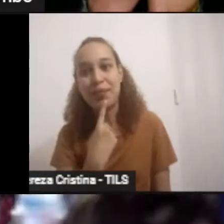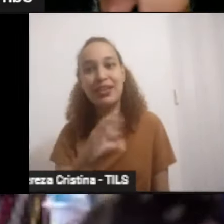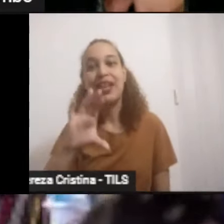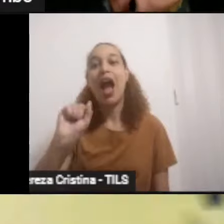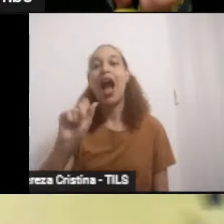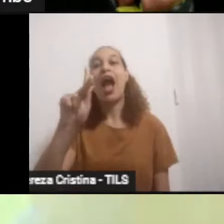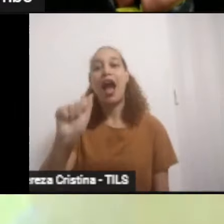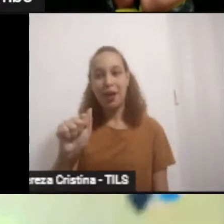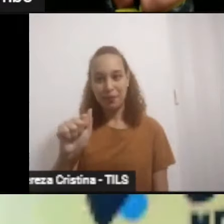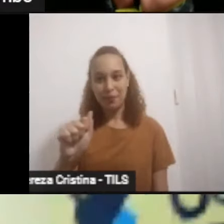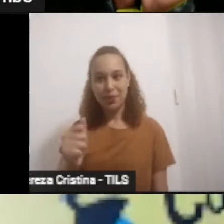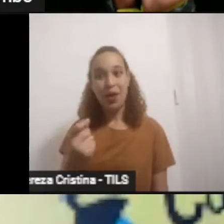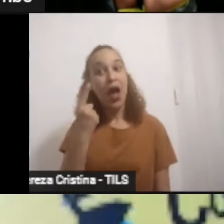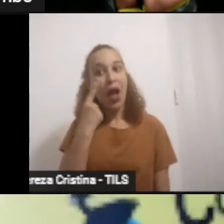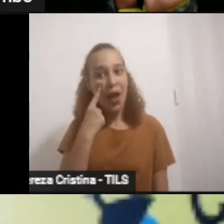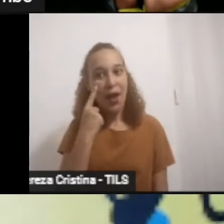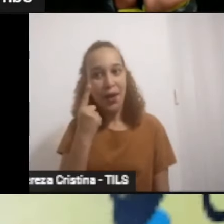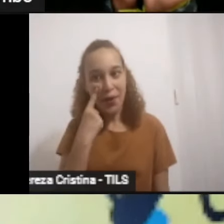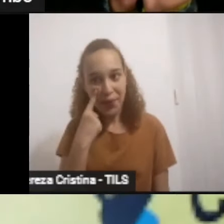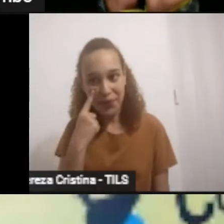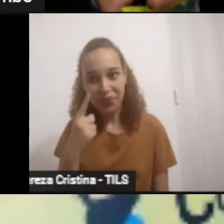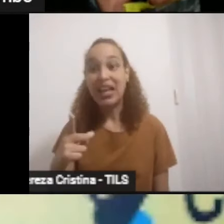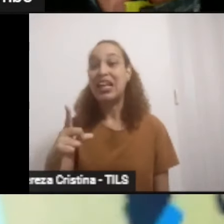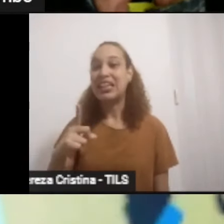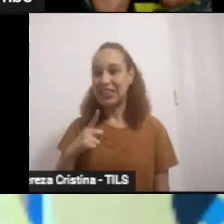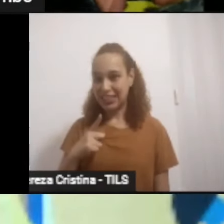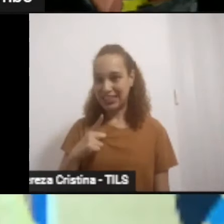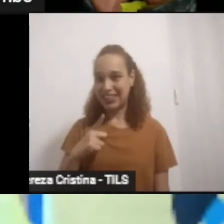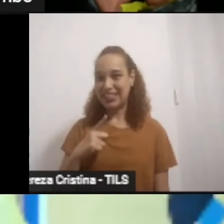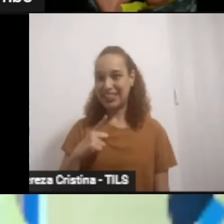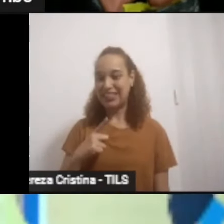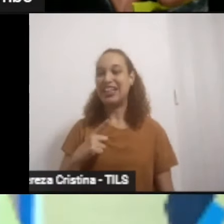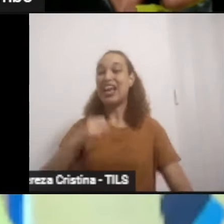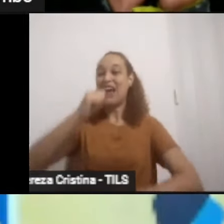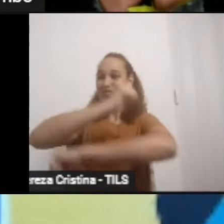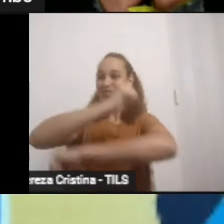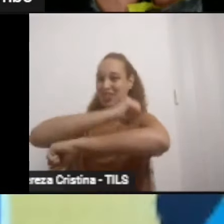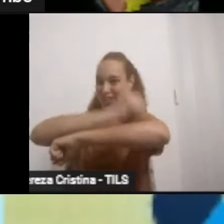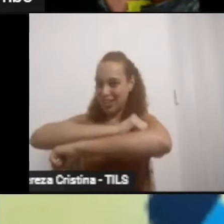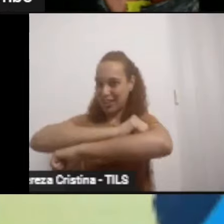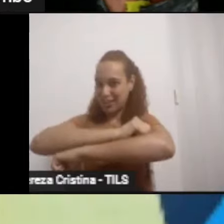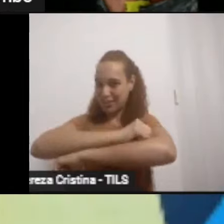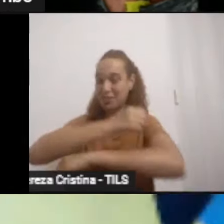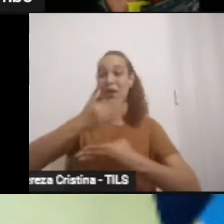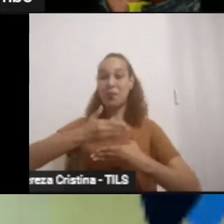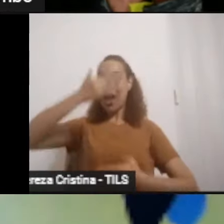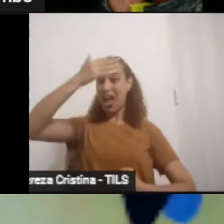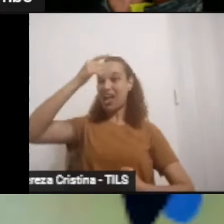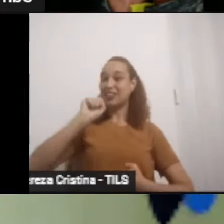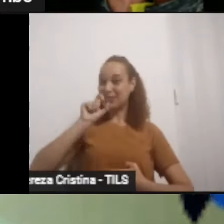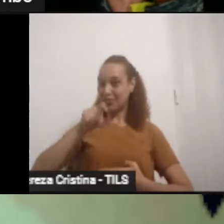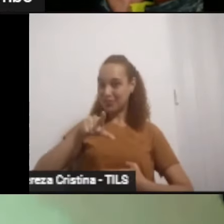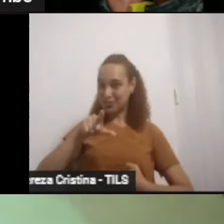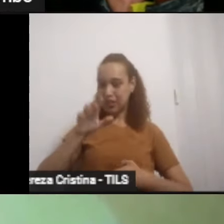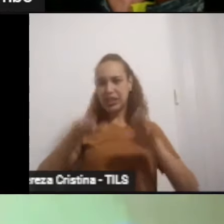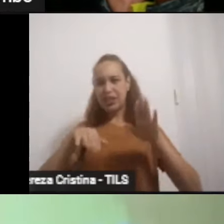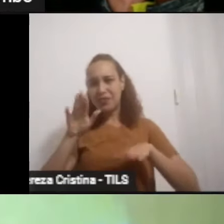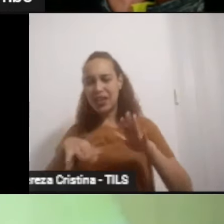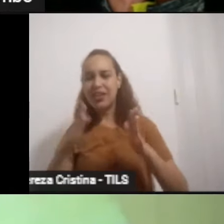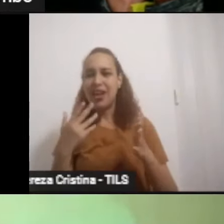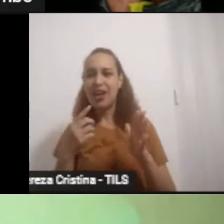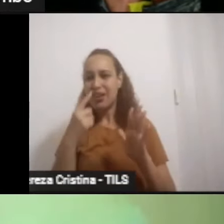Olha, tem a janela, Ah, né, a parede azul, já. Talvez aqui na imagem que eu estou